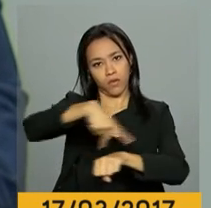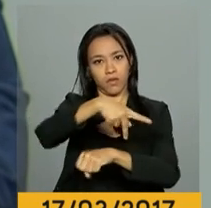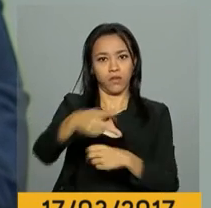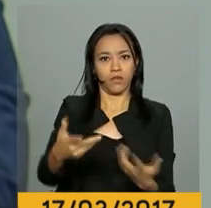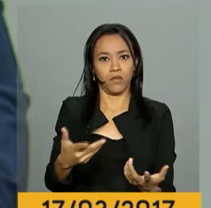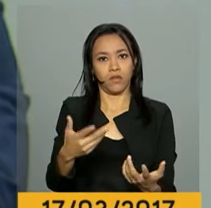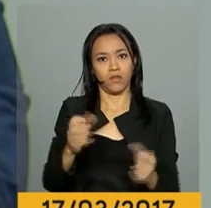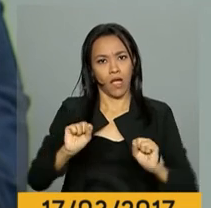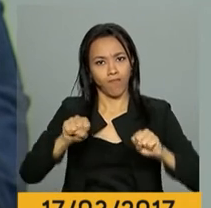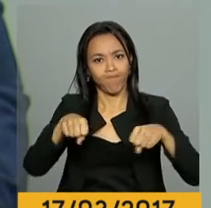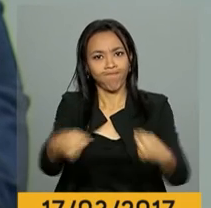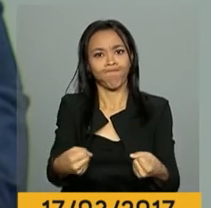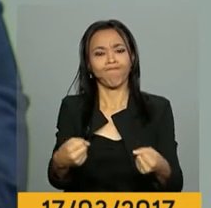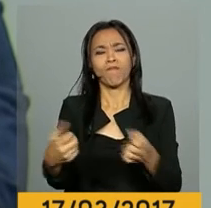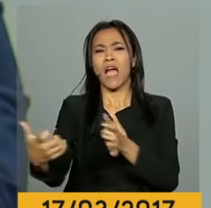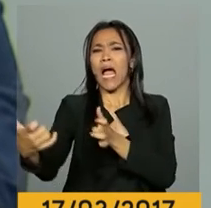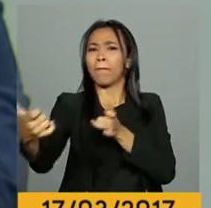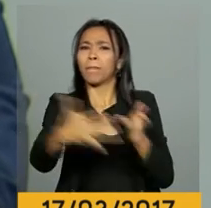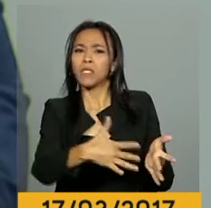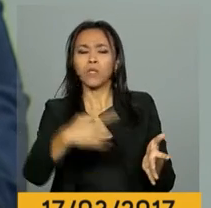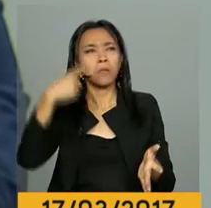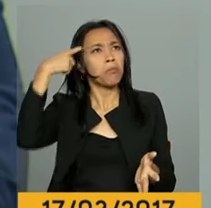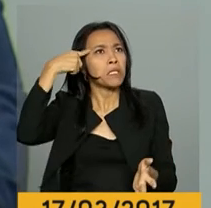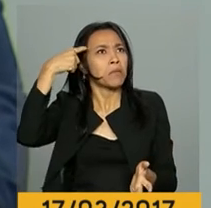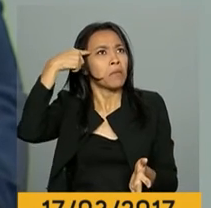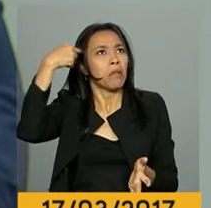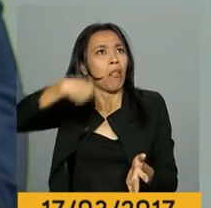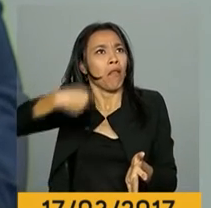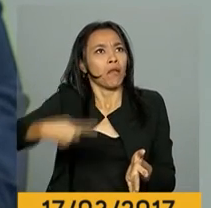está abandonando o pessimismo e